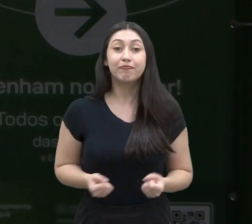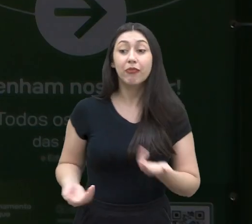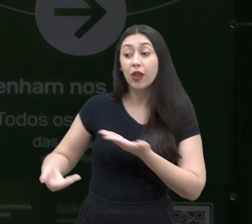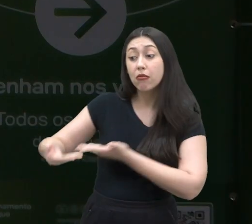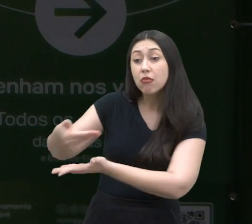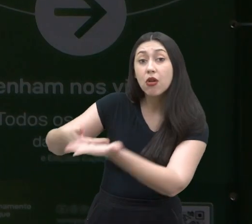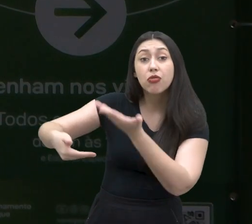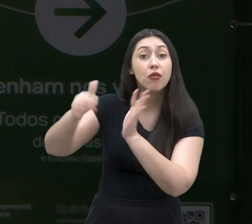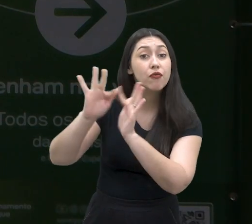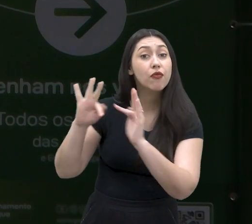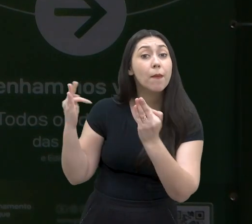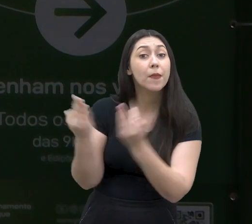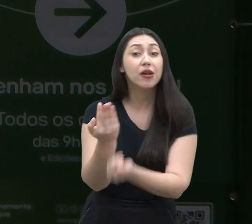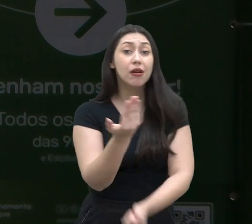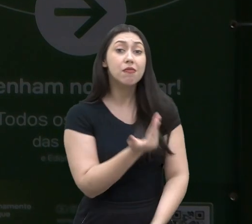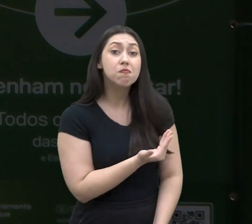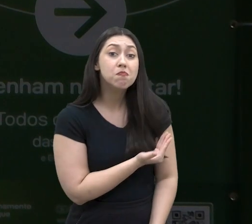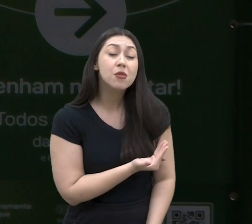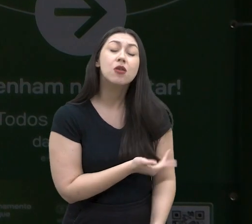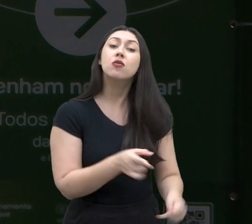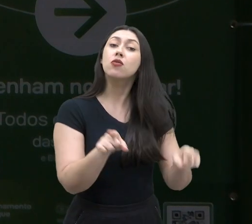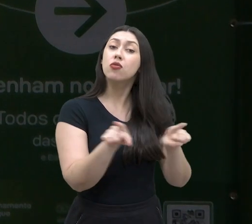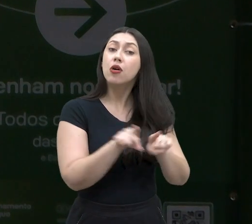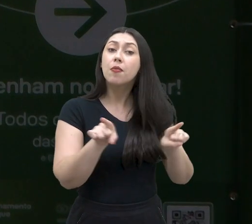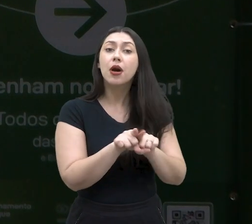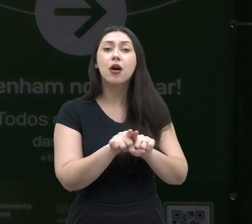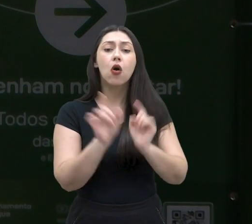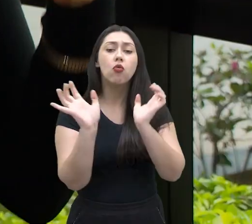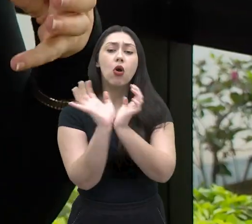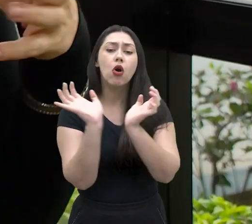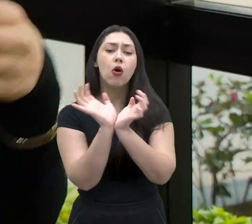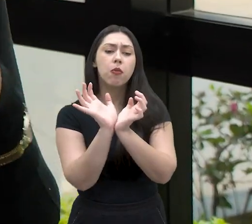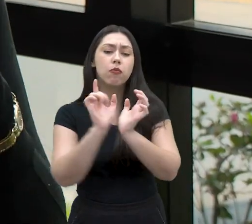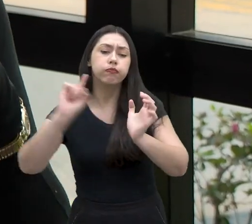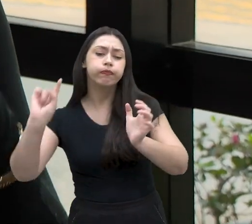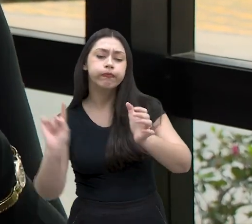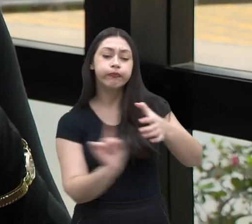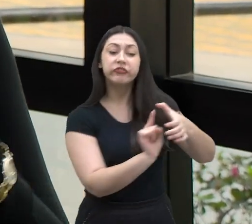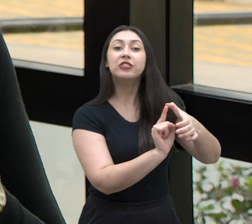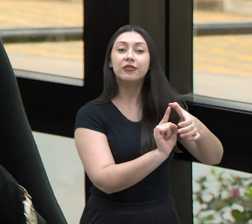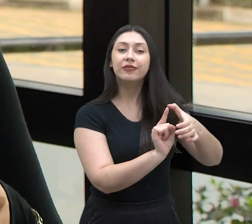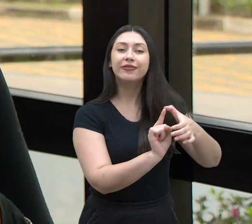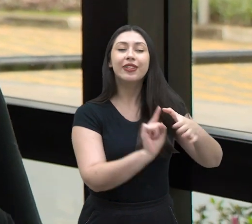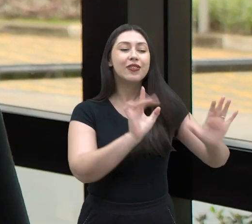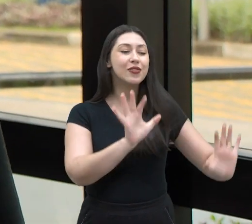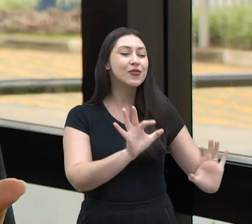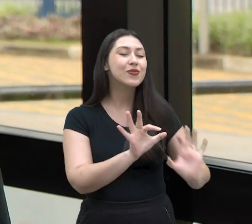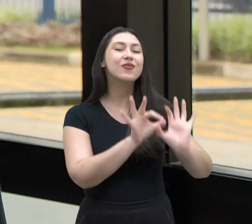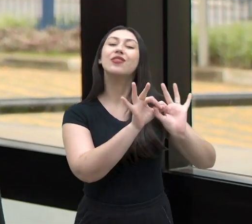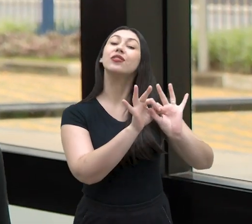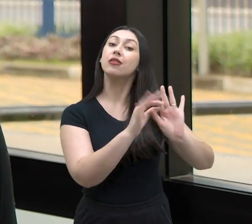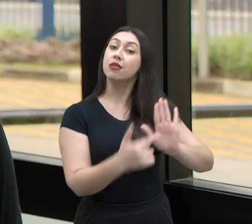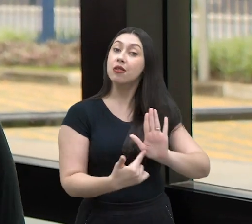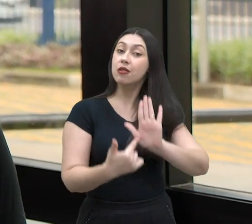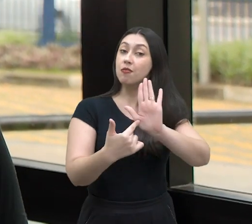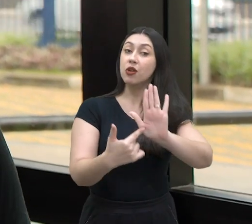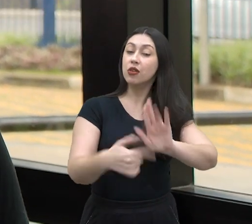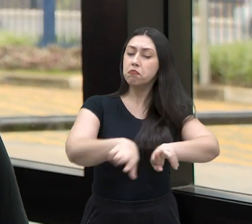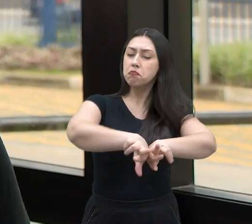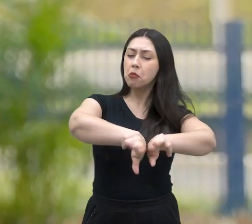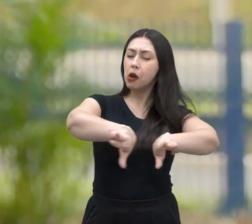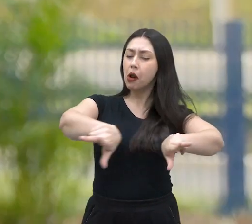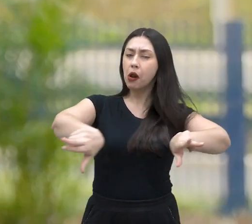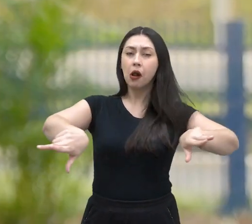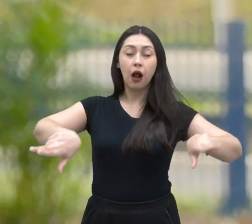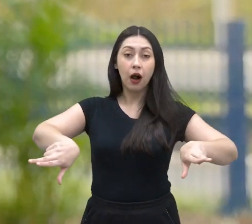são conexões que se manifestam em diversas esferas da vida. Essa socióloga explica que, através da interação e da